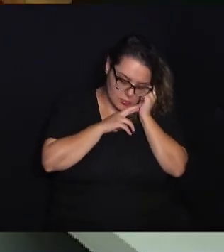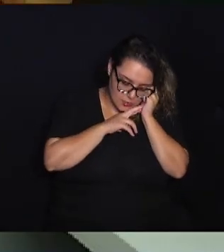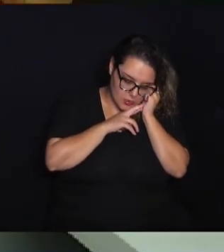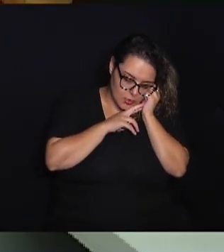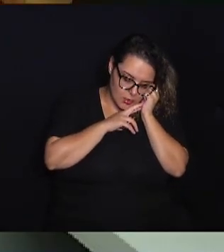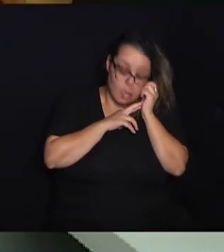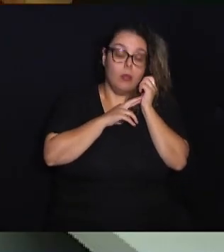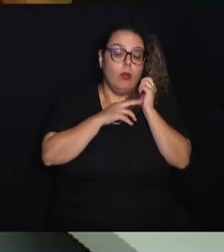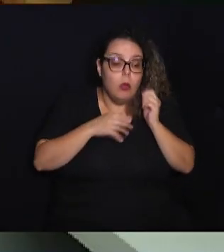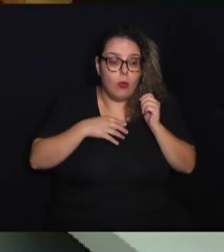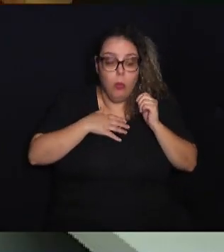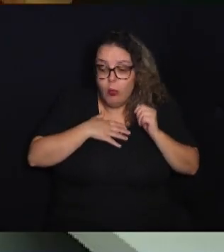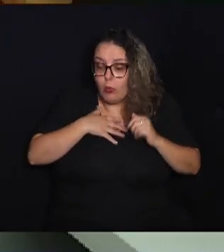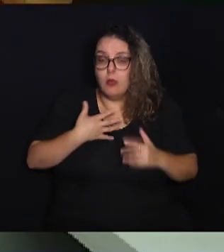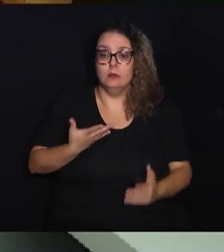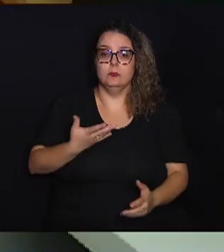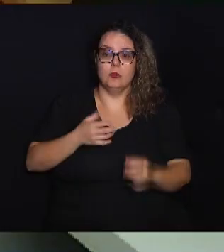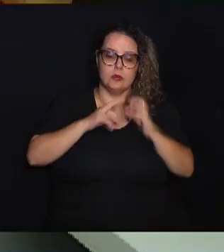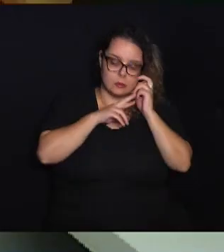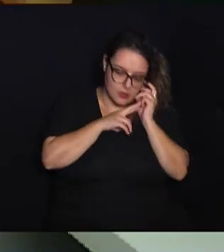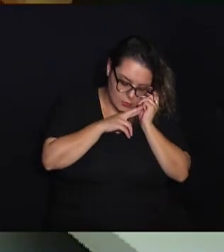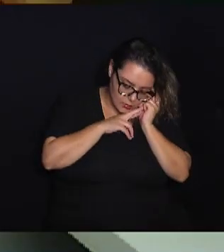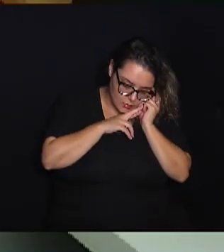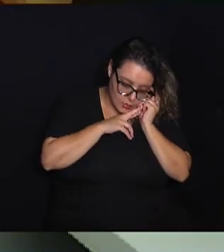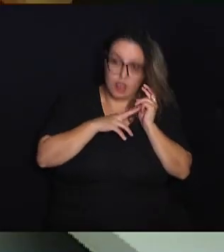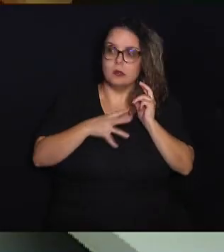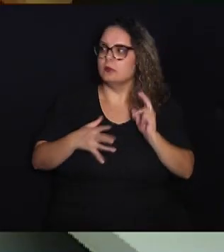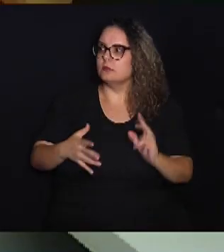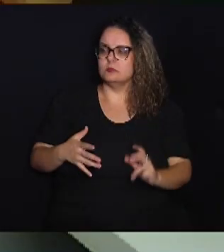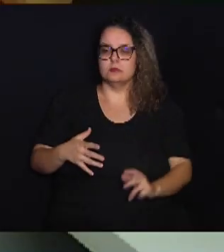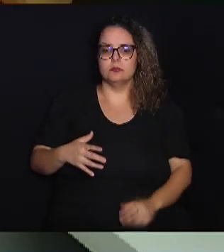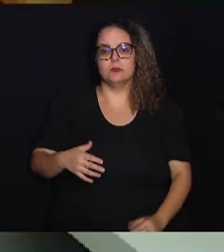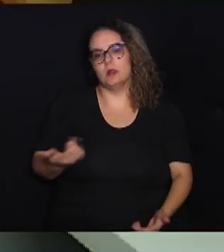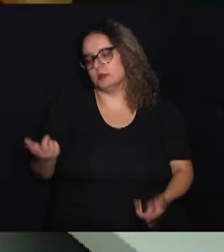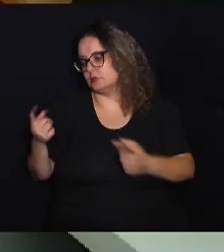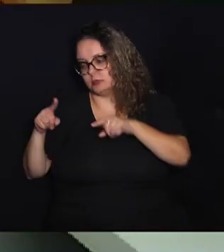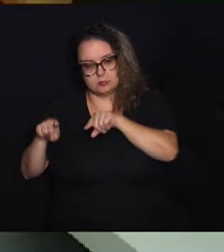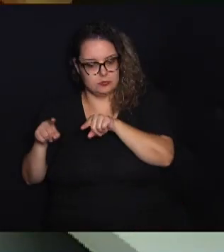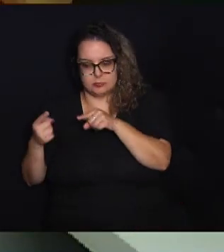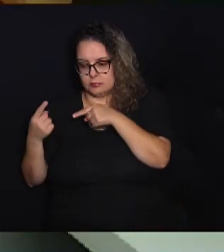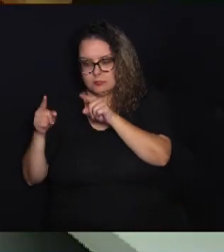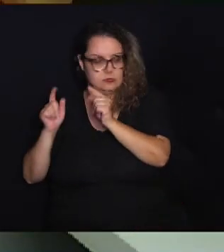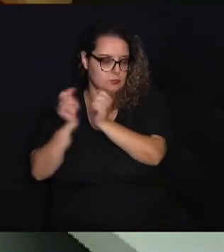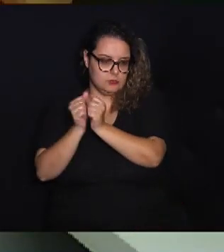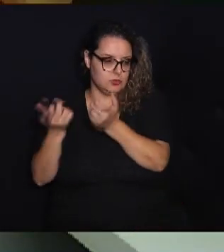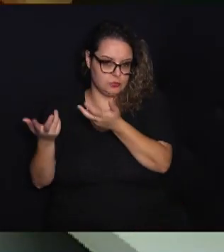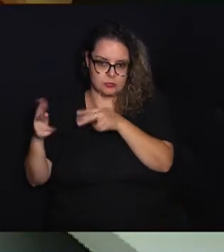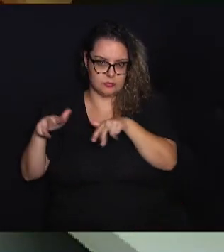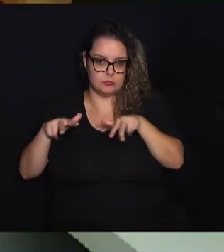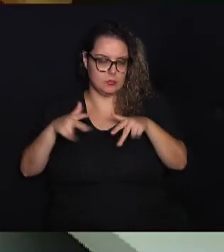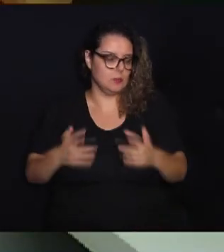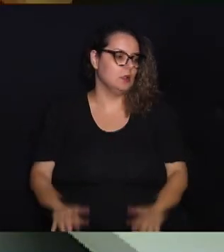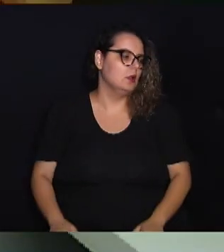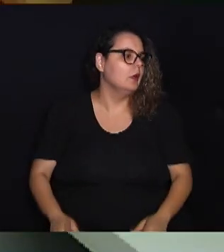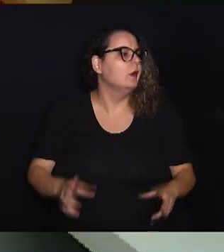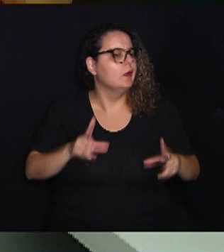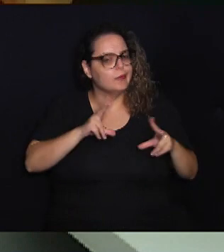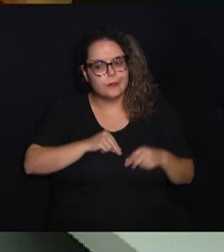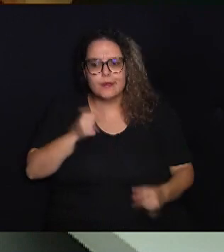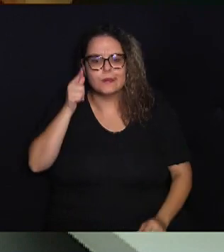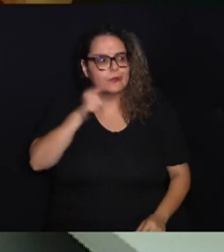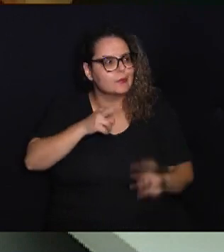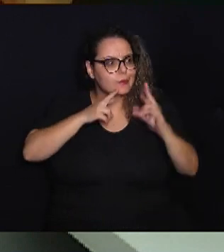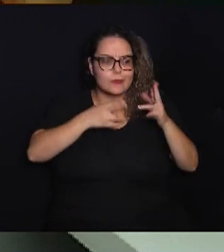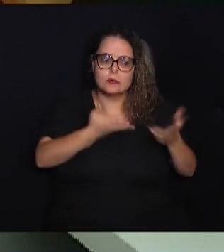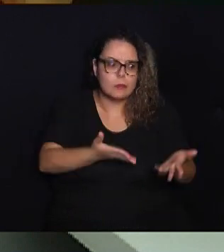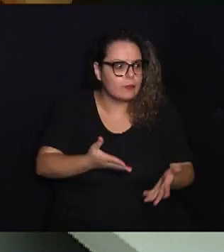né? Ou acorda com o próprio ronco, ou o parceira, ou algum familiar na casa fala que não consegue dormir